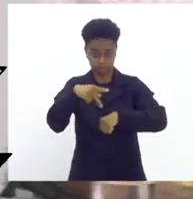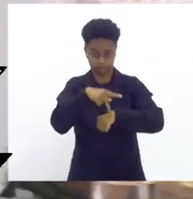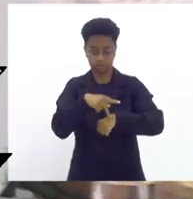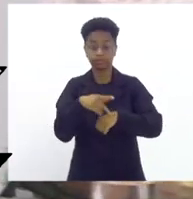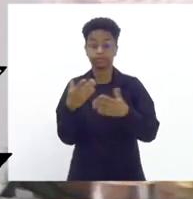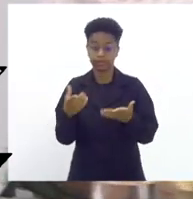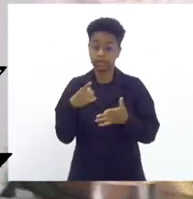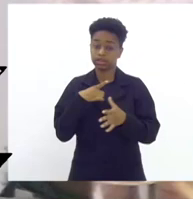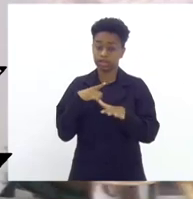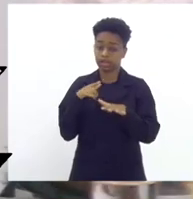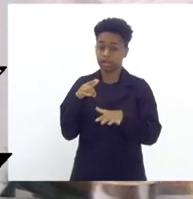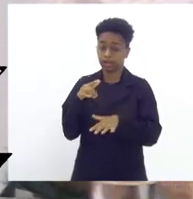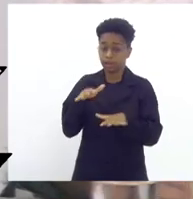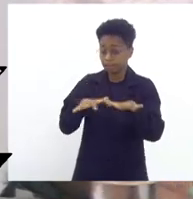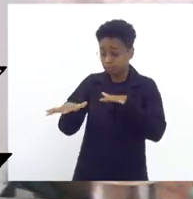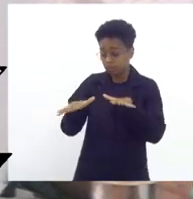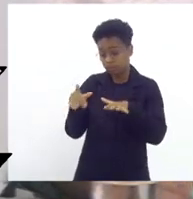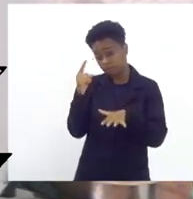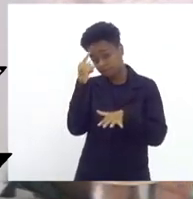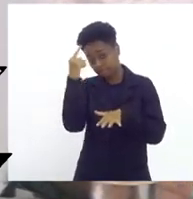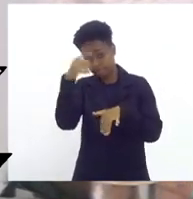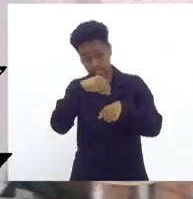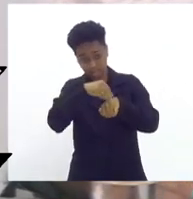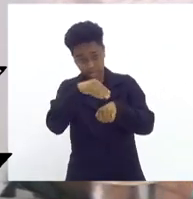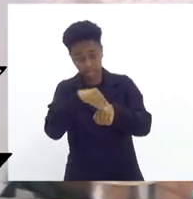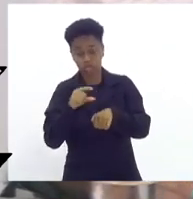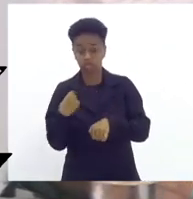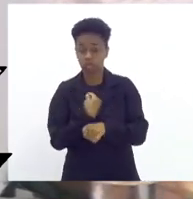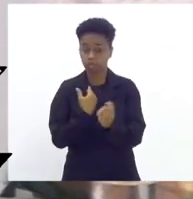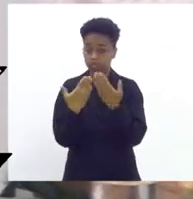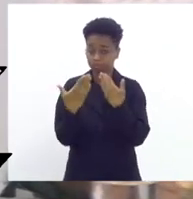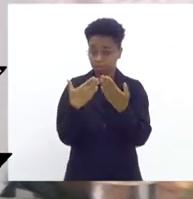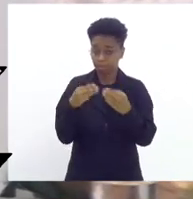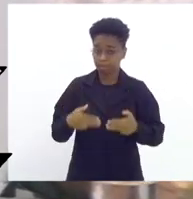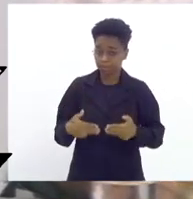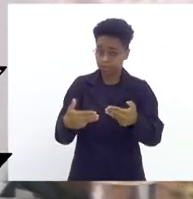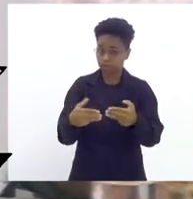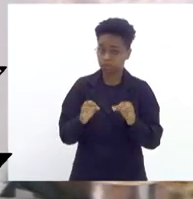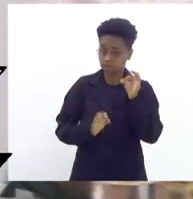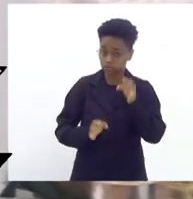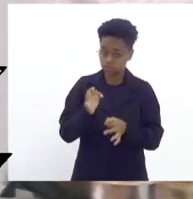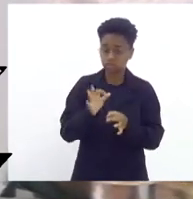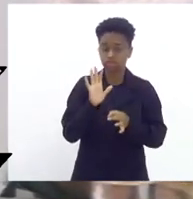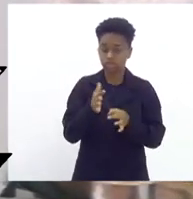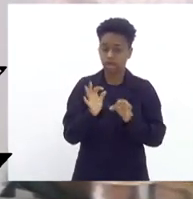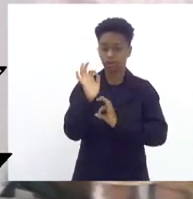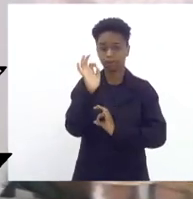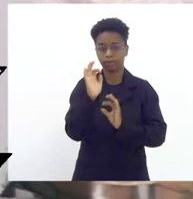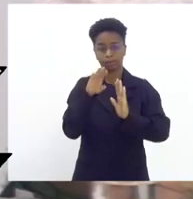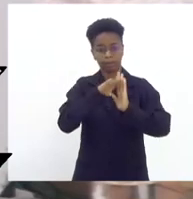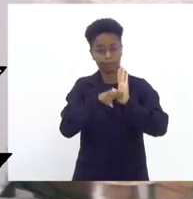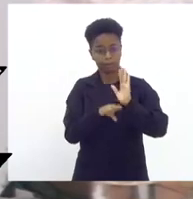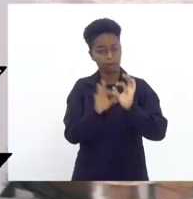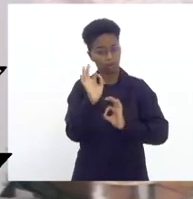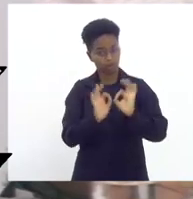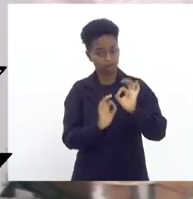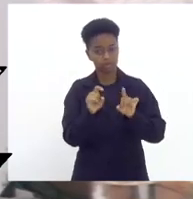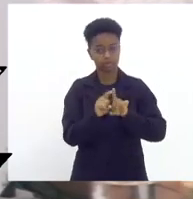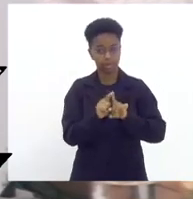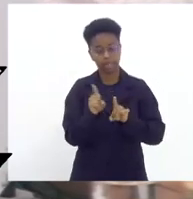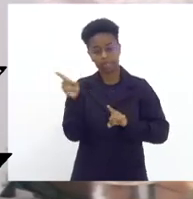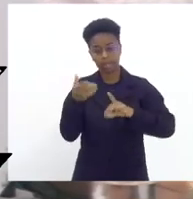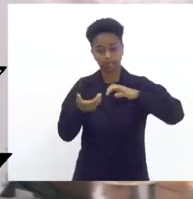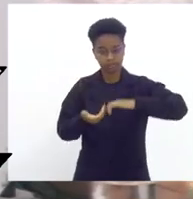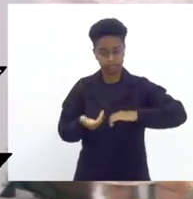veio dois movimentos que a gente conversou com o Ministério da Justiça e já proto também lá na Câmara dos